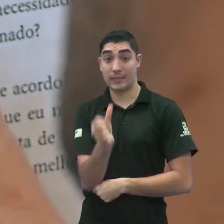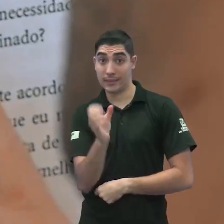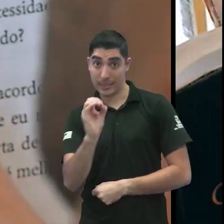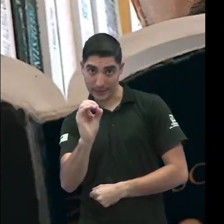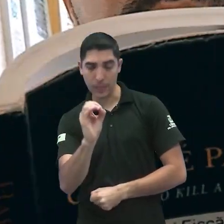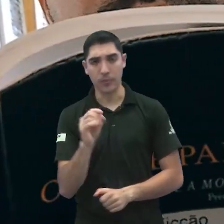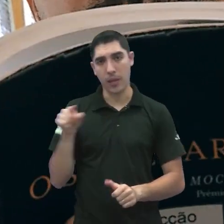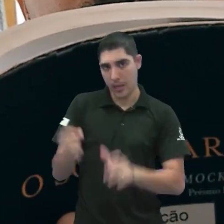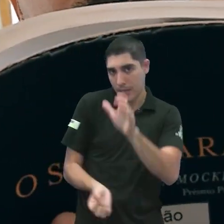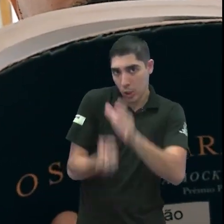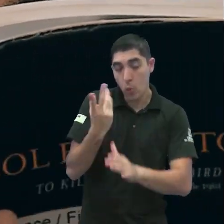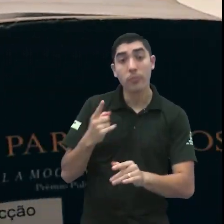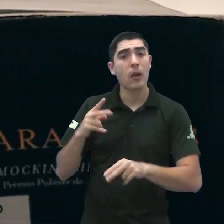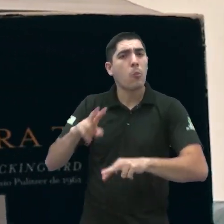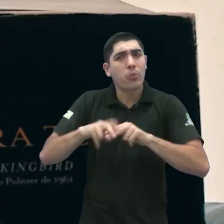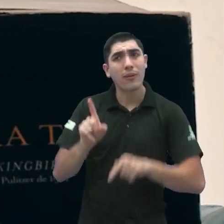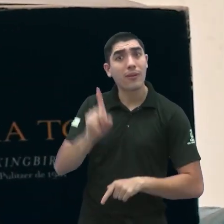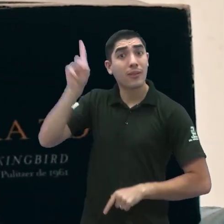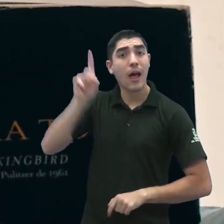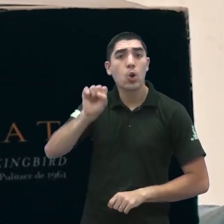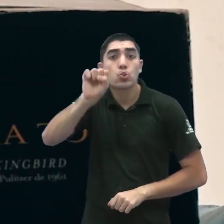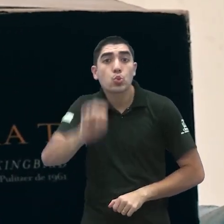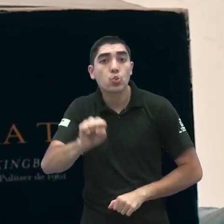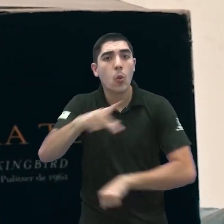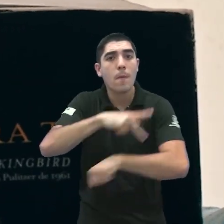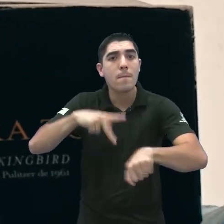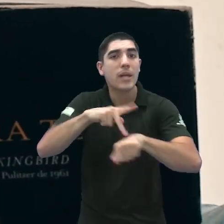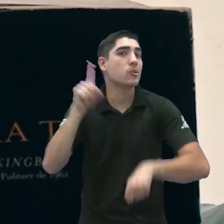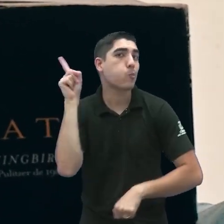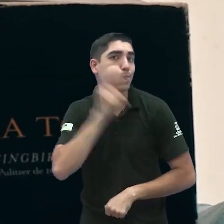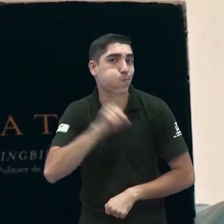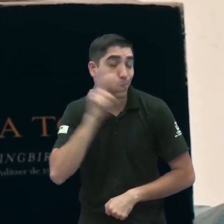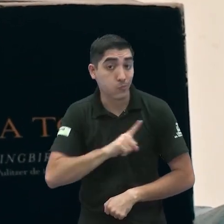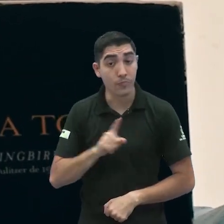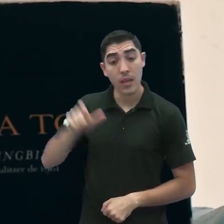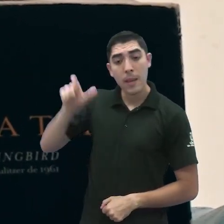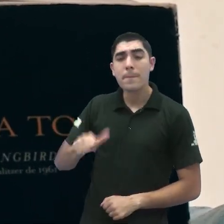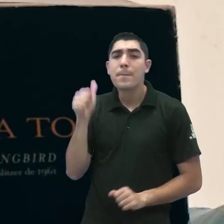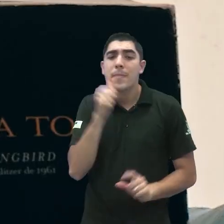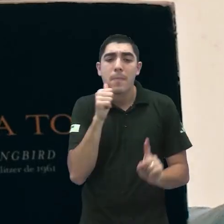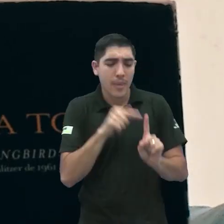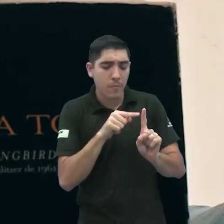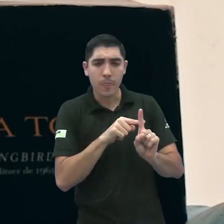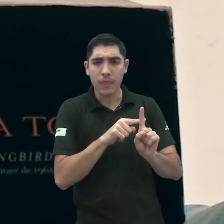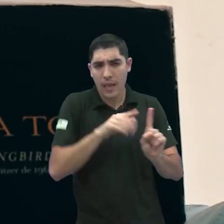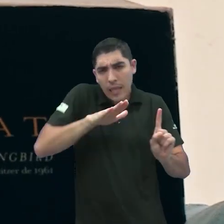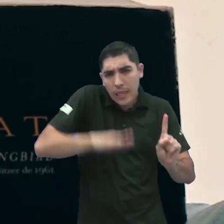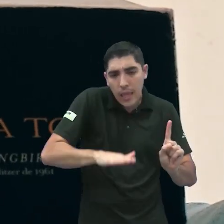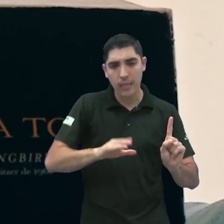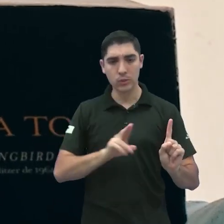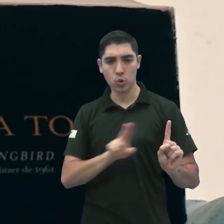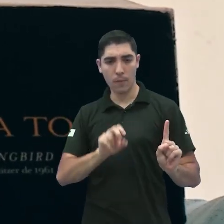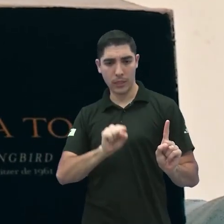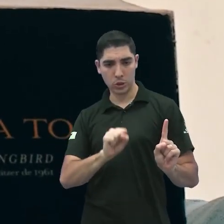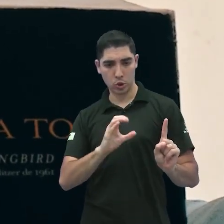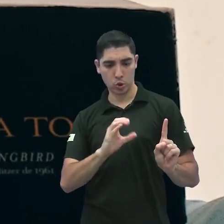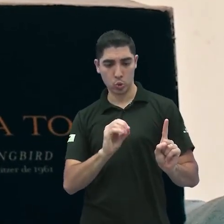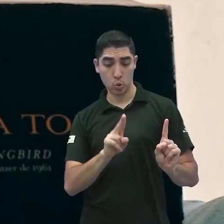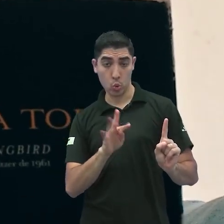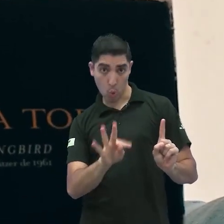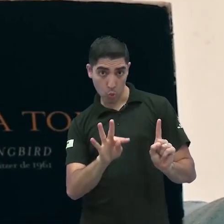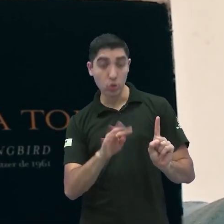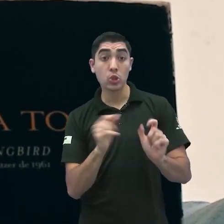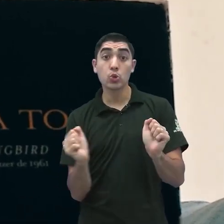Unidos durante a Grande Depressão. É através do olhar da pequena Scout Finch que acompanhamos o cotidiano do seu pai,